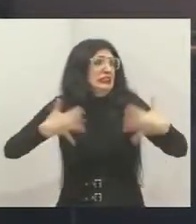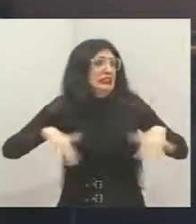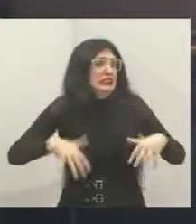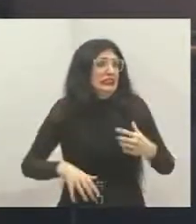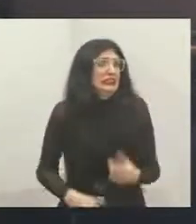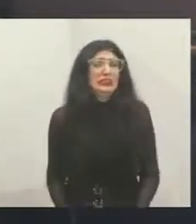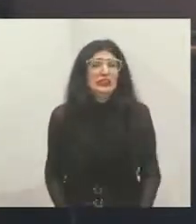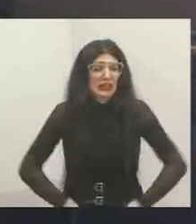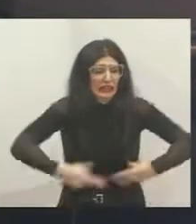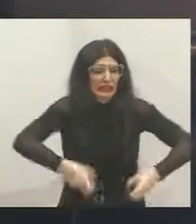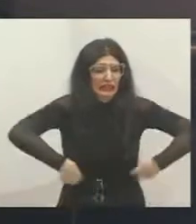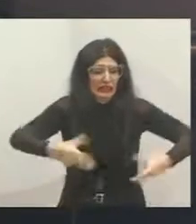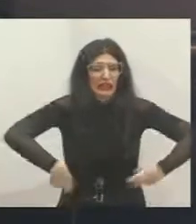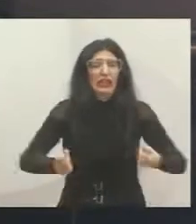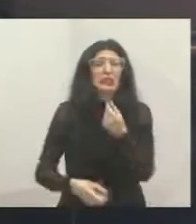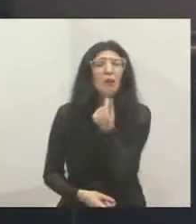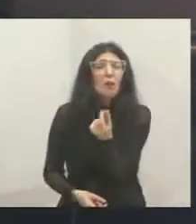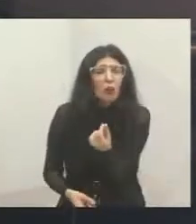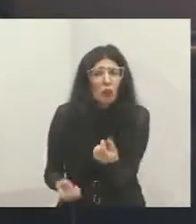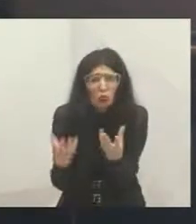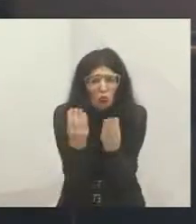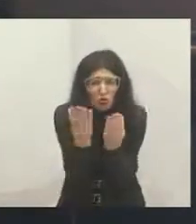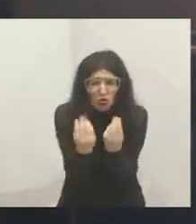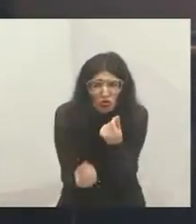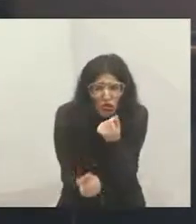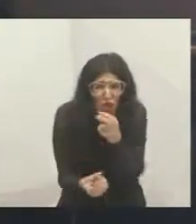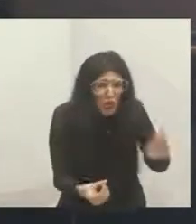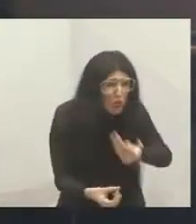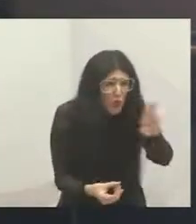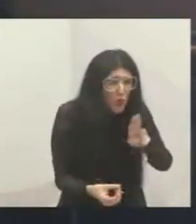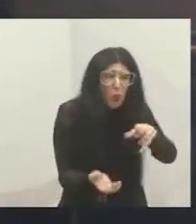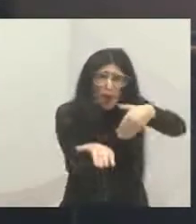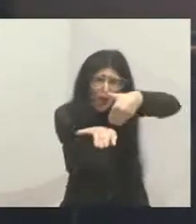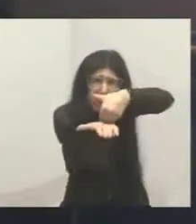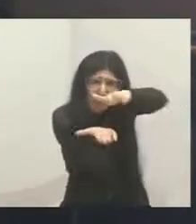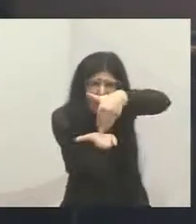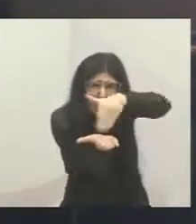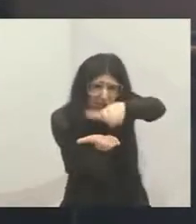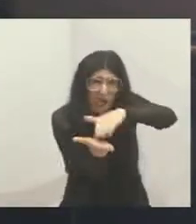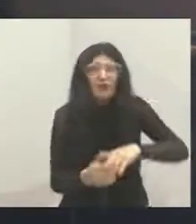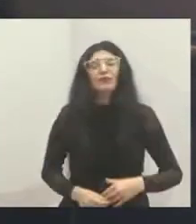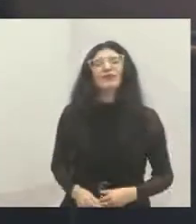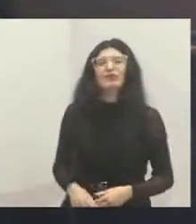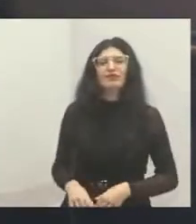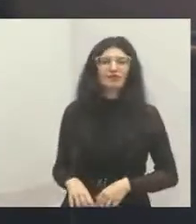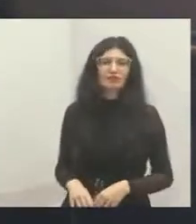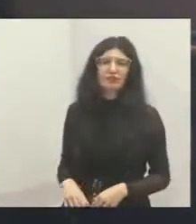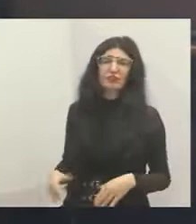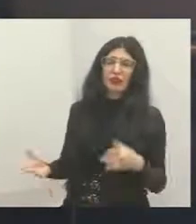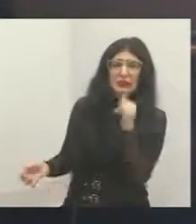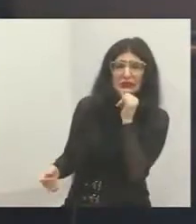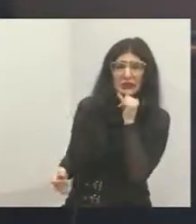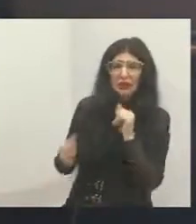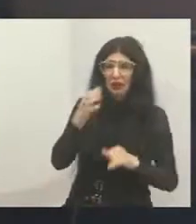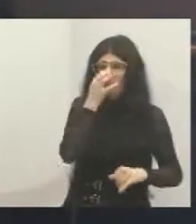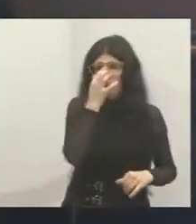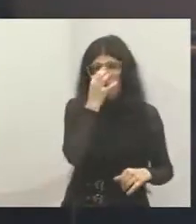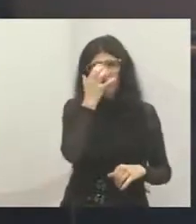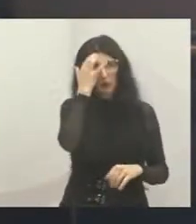que reduzir o salário de efetivo, até chegar no ponto de que você tem